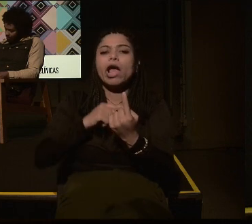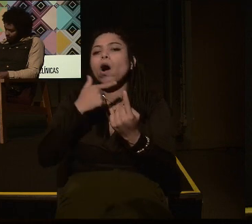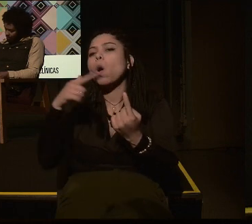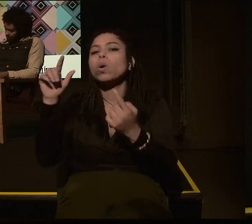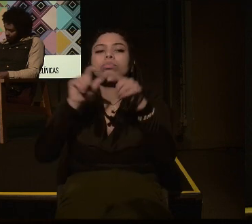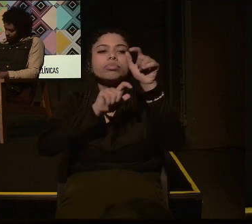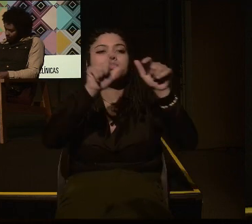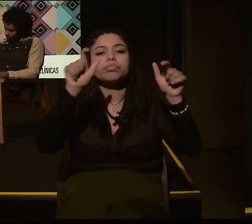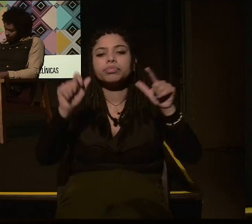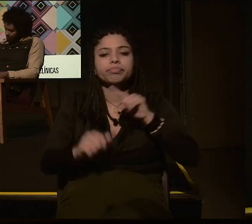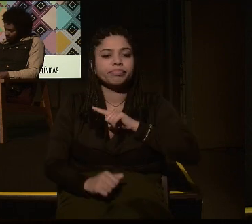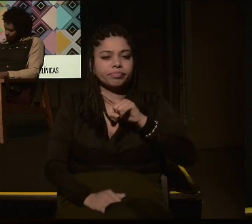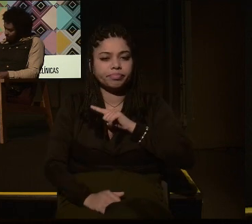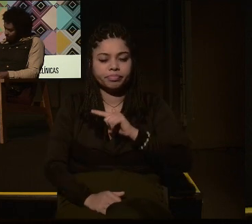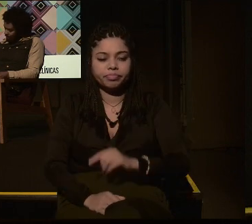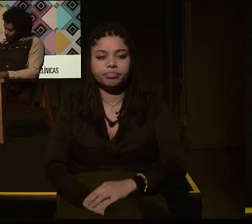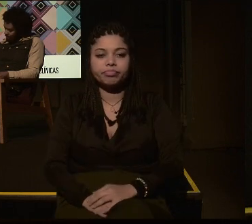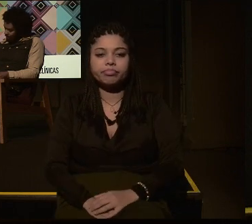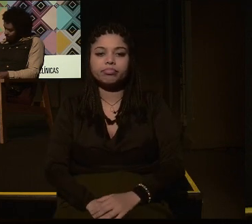Porque